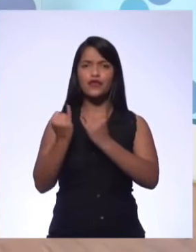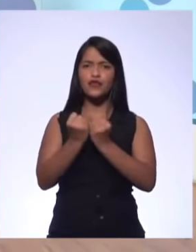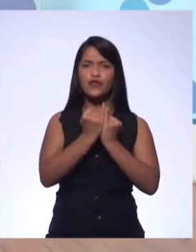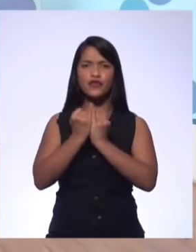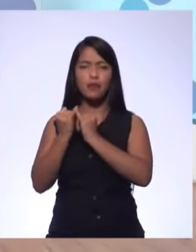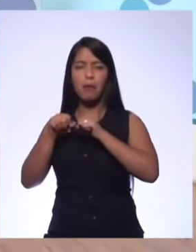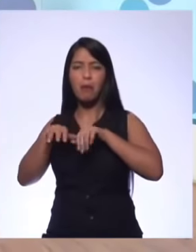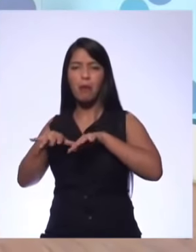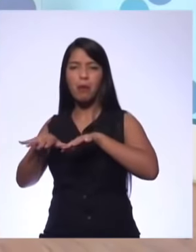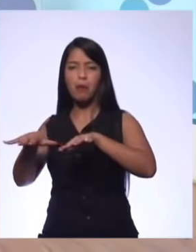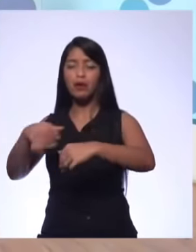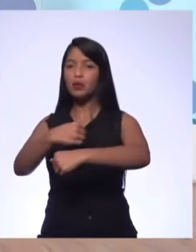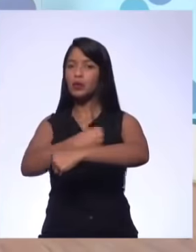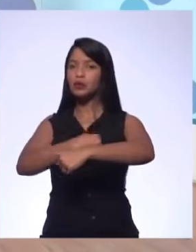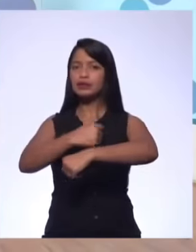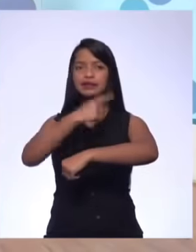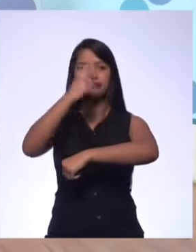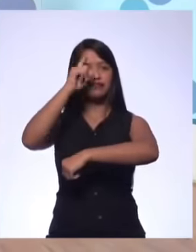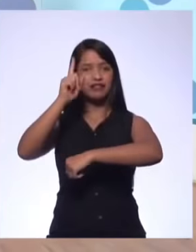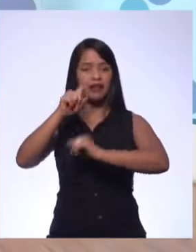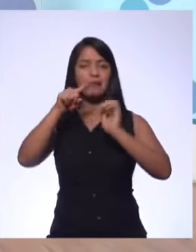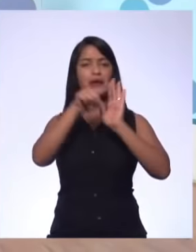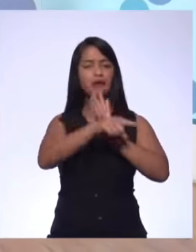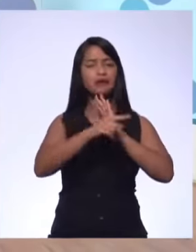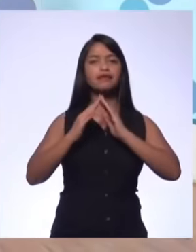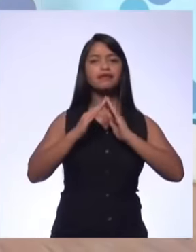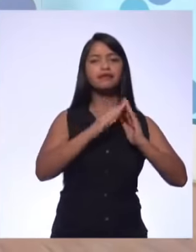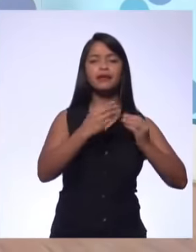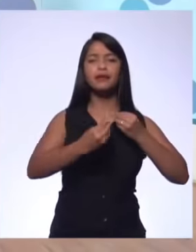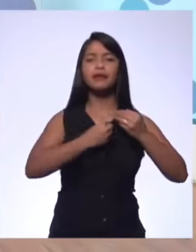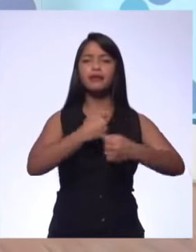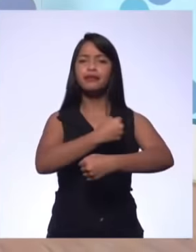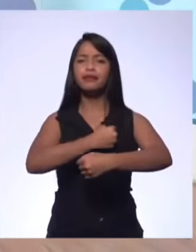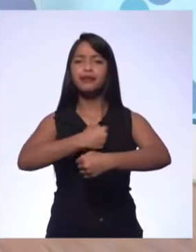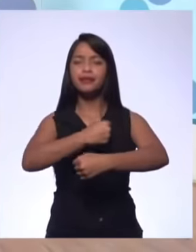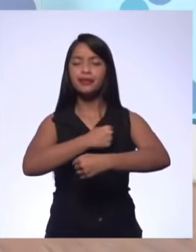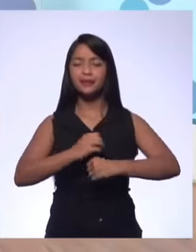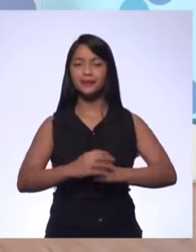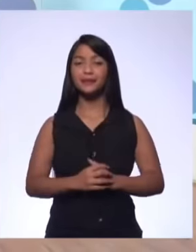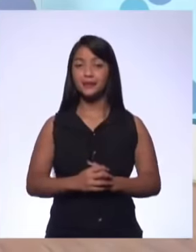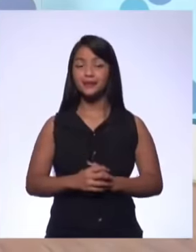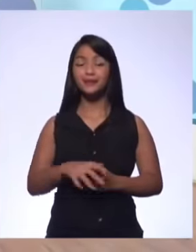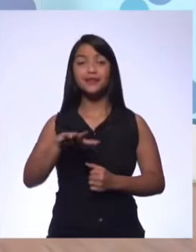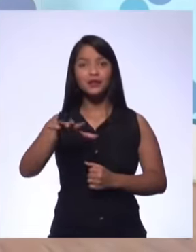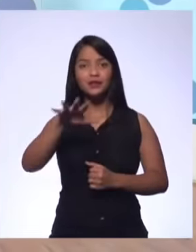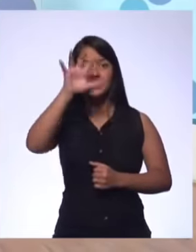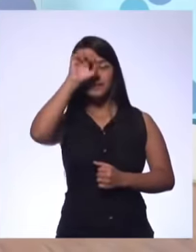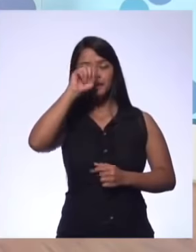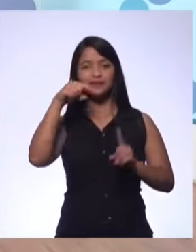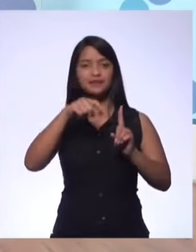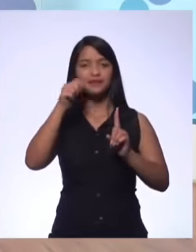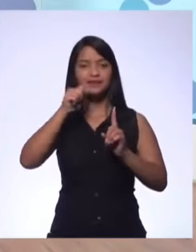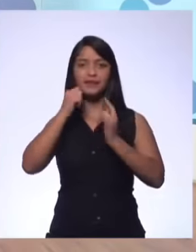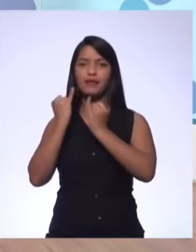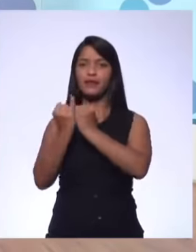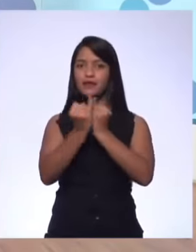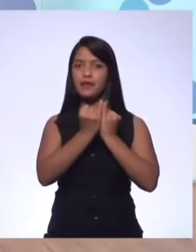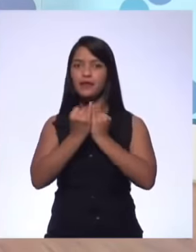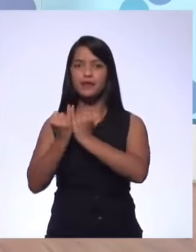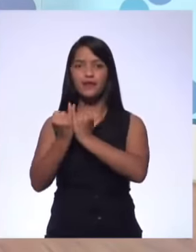receitas. Bom, vários falaram que ela era fofoqueira e não sabia cozinhar, todo mundo aprendeu. E que ela sempre dizia, mas isso eu